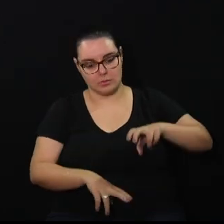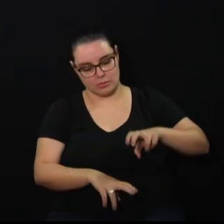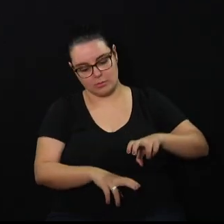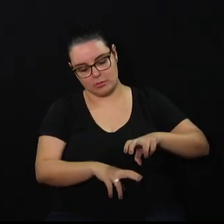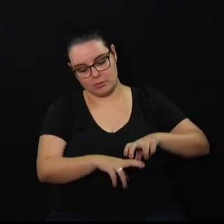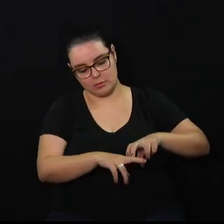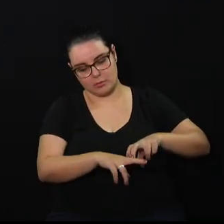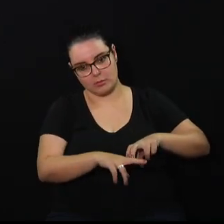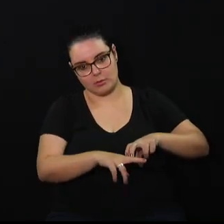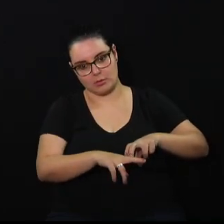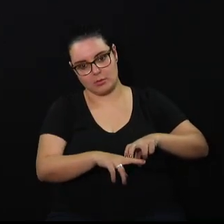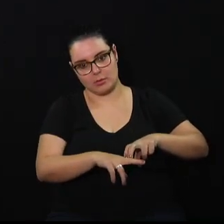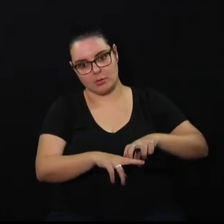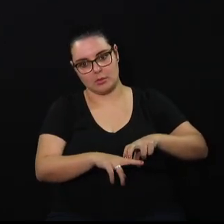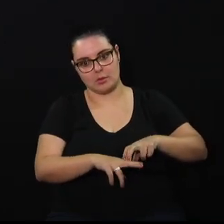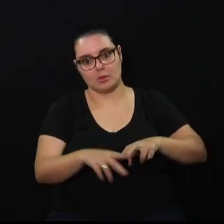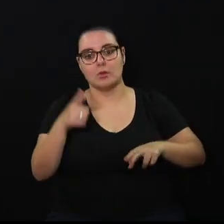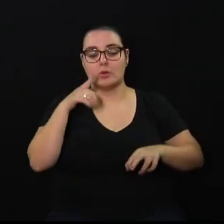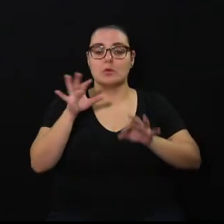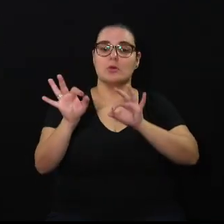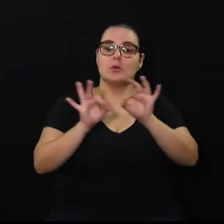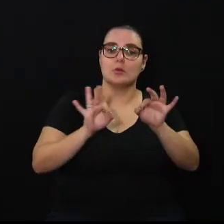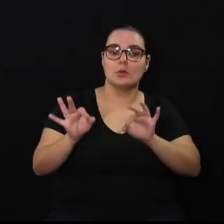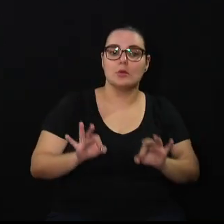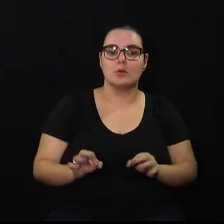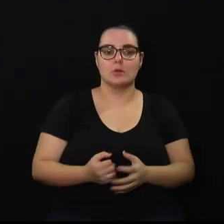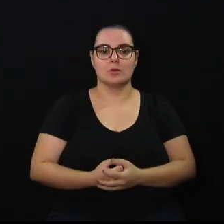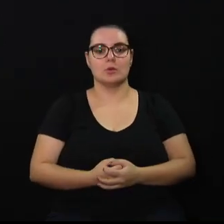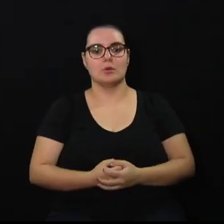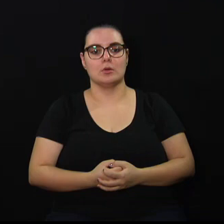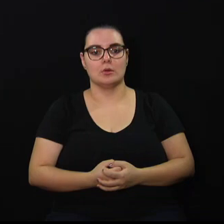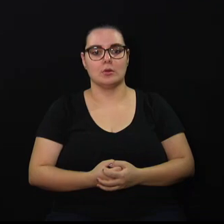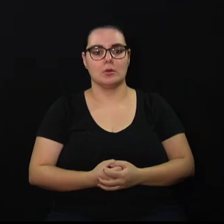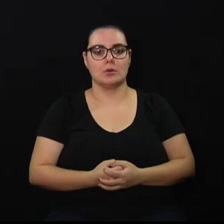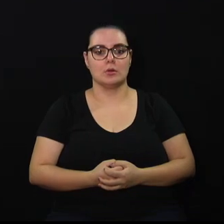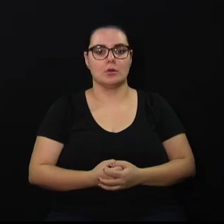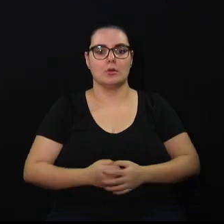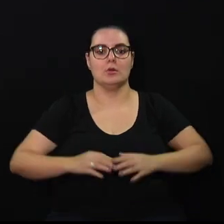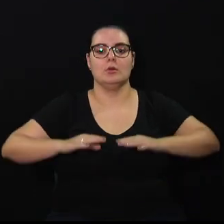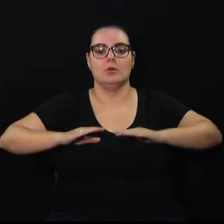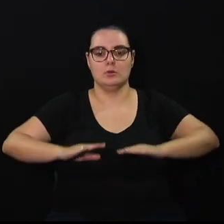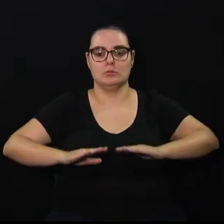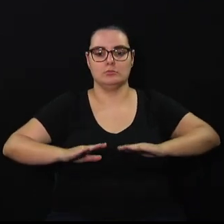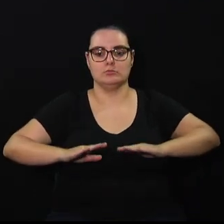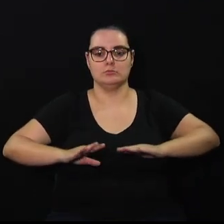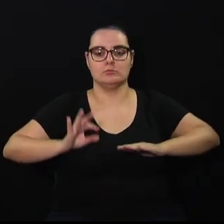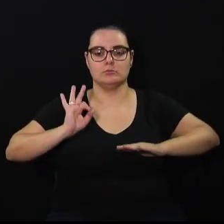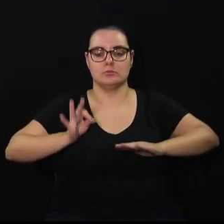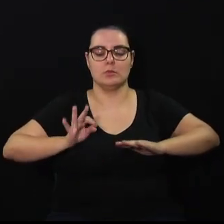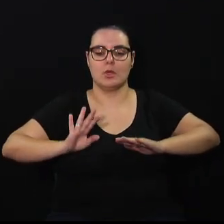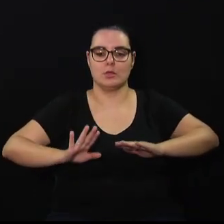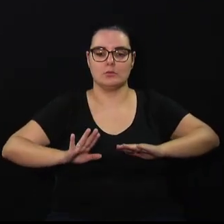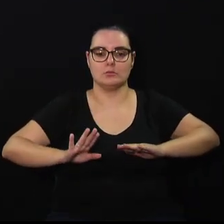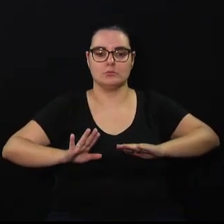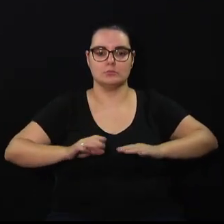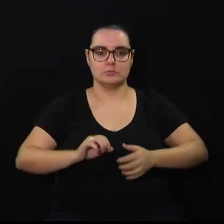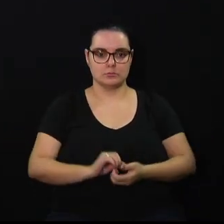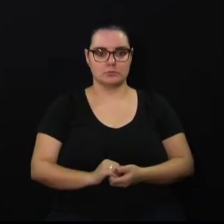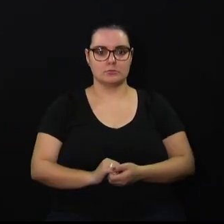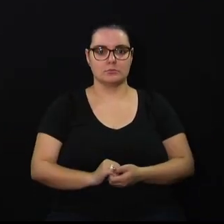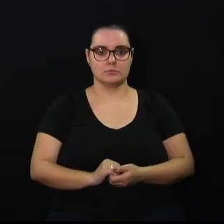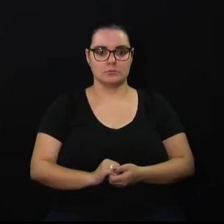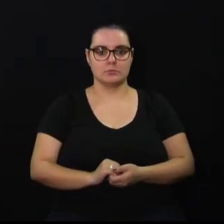pra ele de onde com se consegue se organizar os apoios dos braços corretos né o